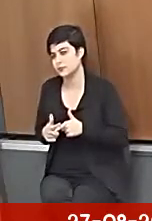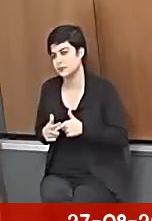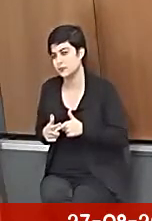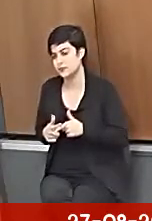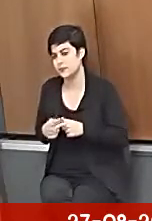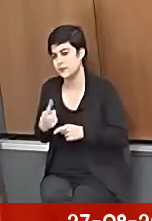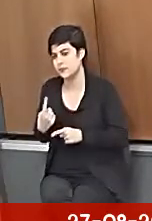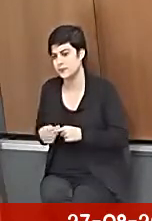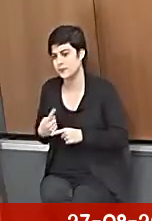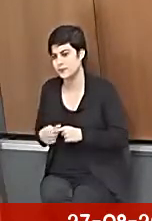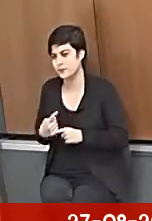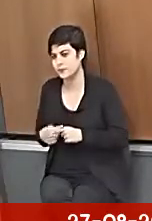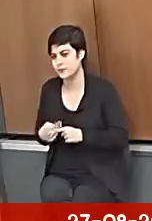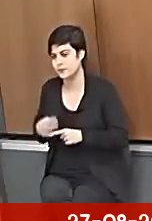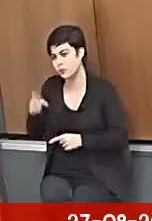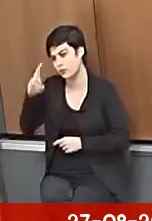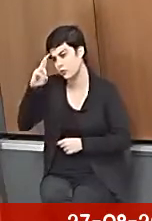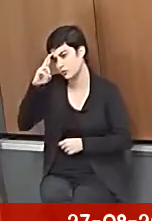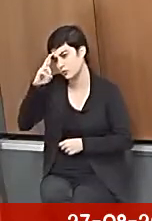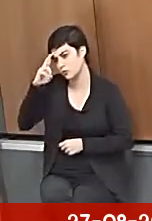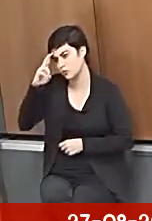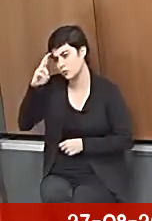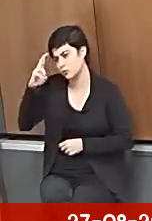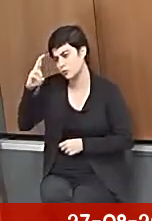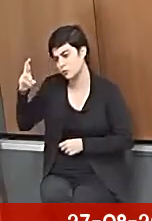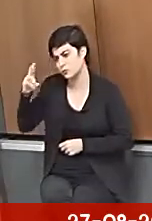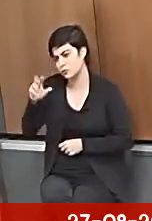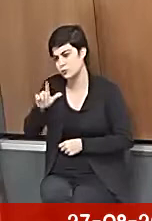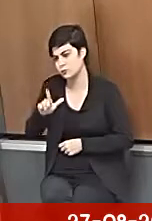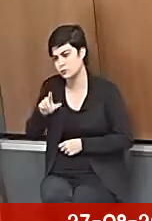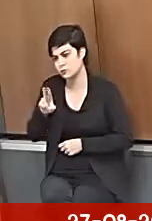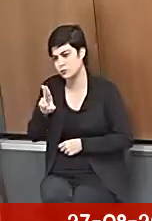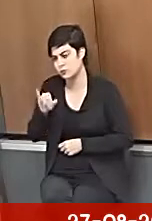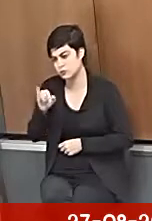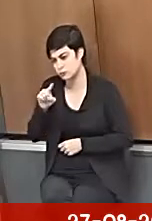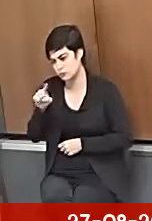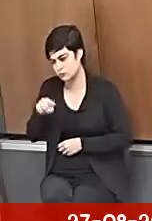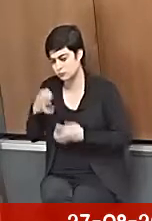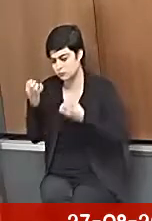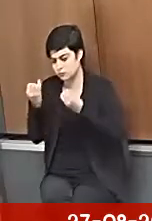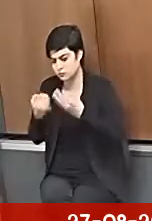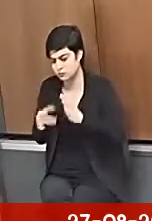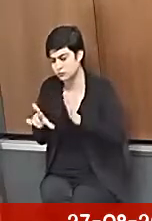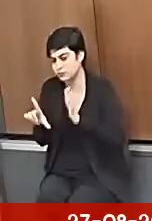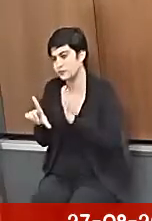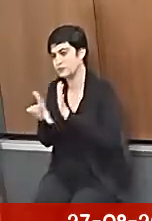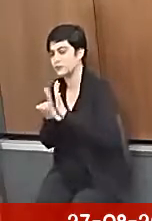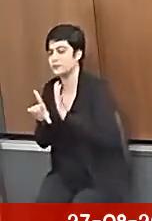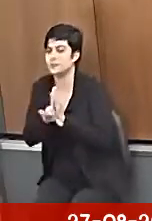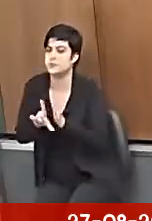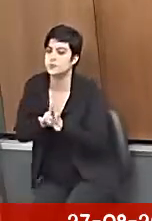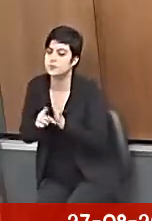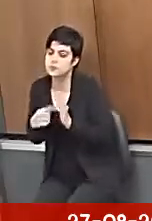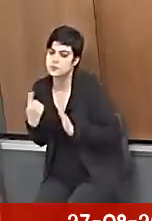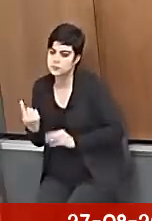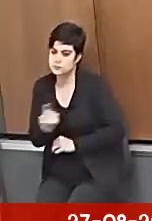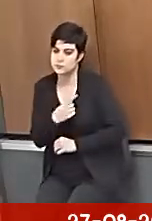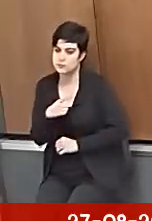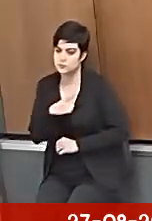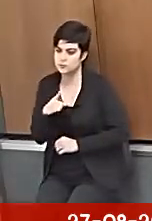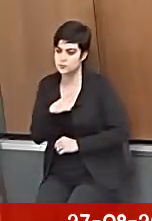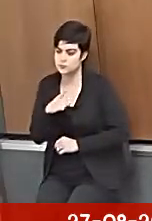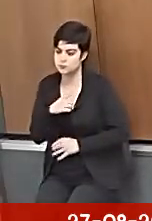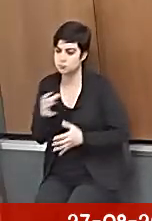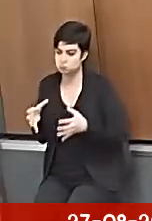doutor luiz discorreu sobre as leis a gente tem um sistema legal maravilhoso